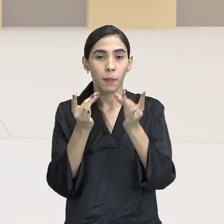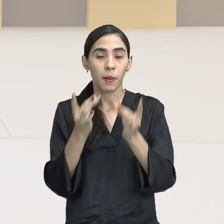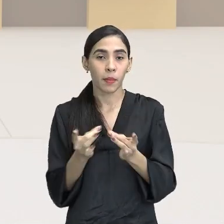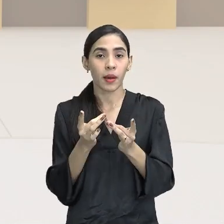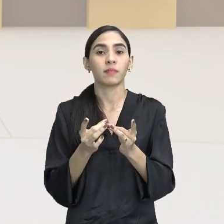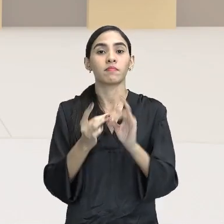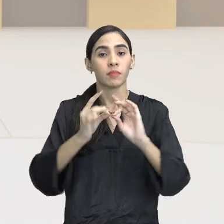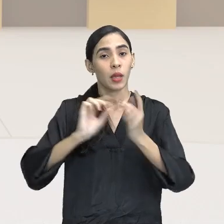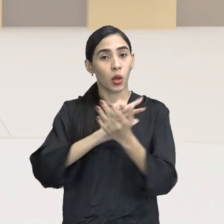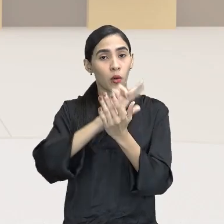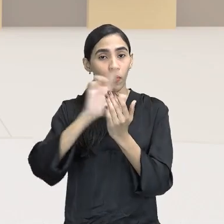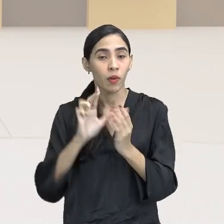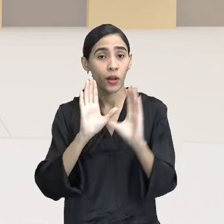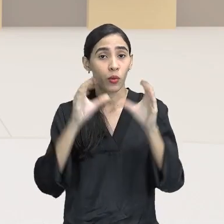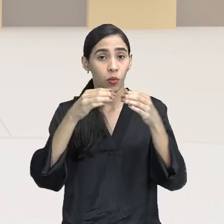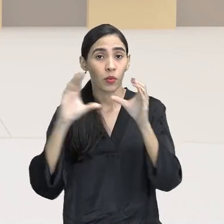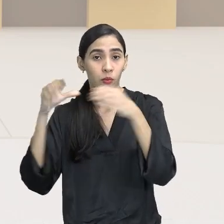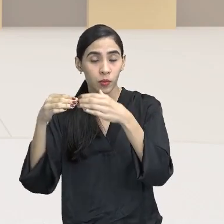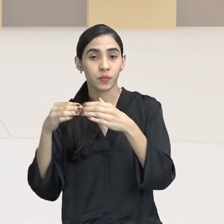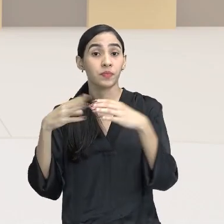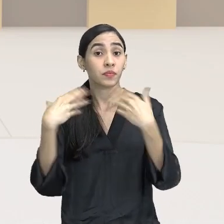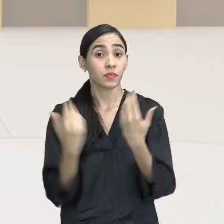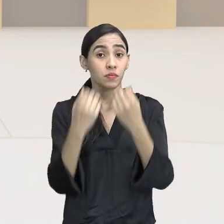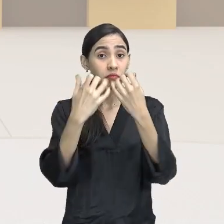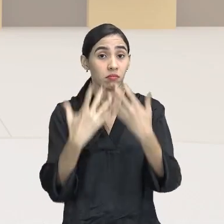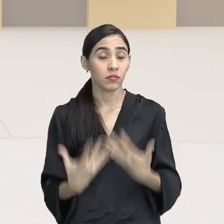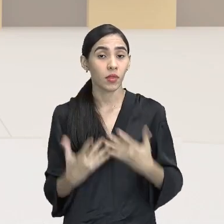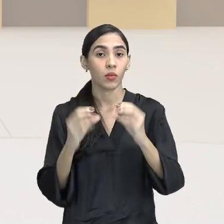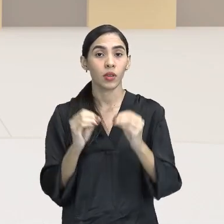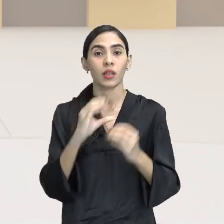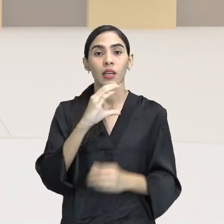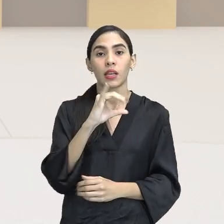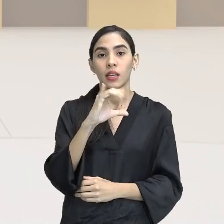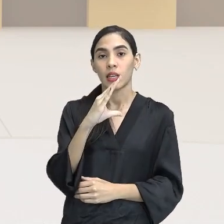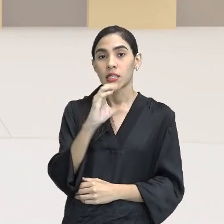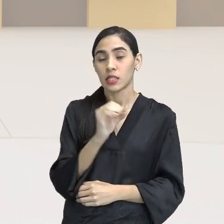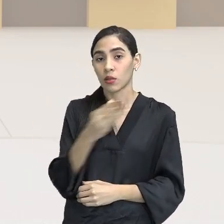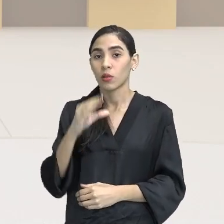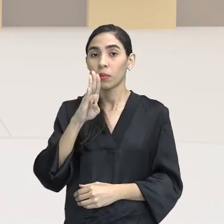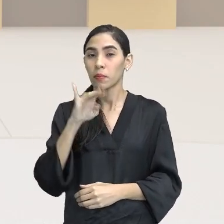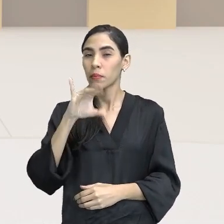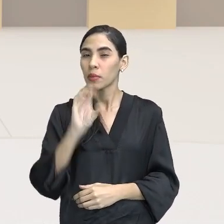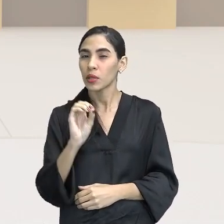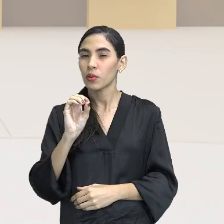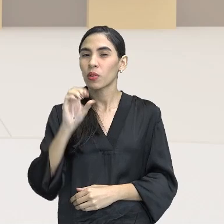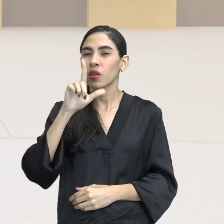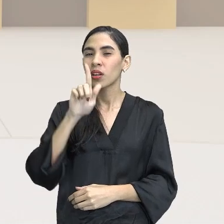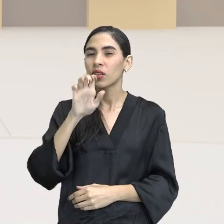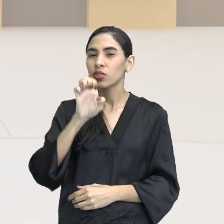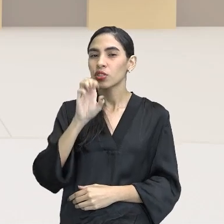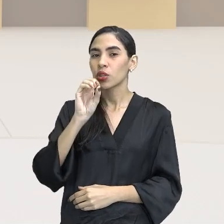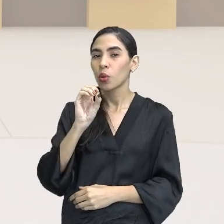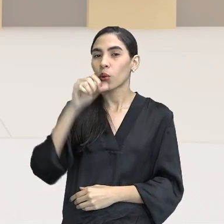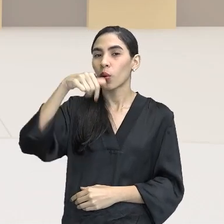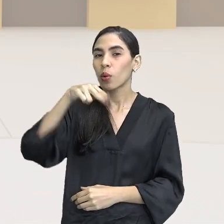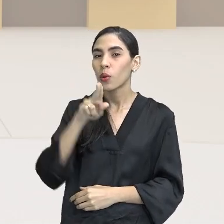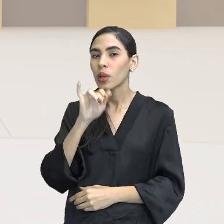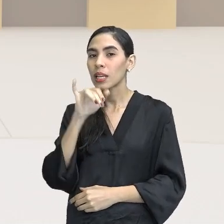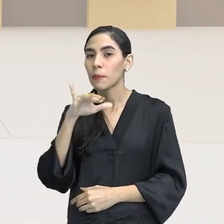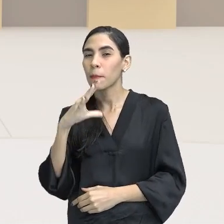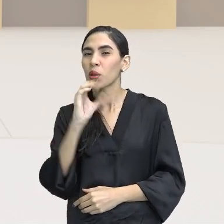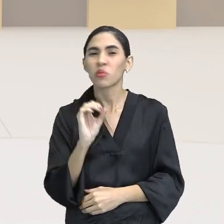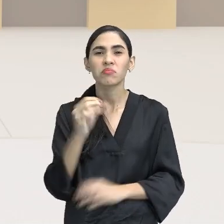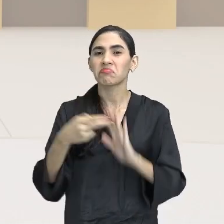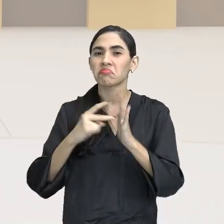seres vivos. Então a gente já começa falando que esses ciclos biogeoquímicos, o que quer dizer essa palavra,